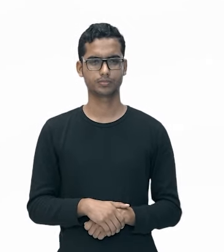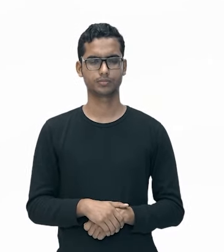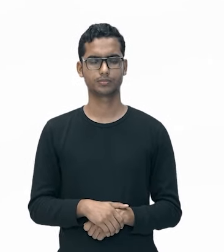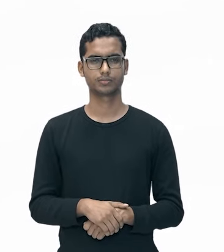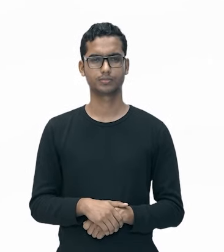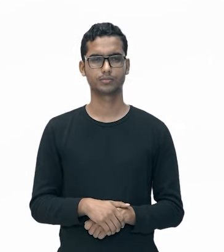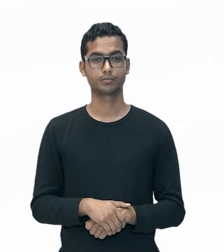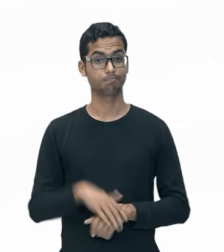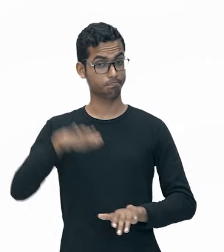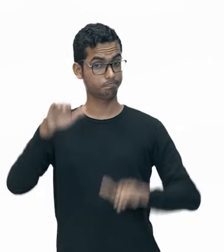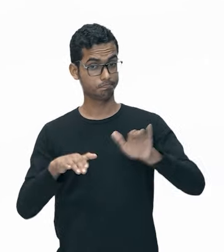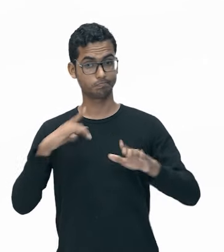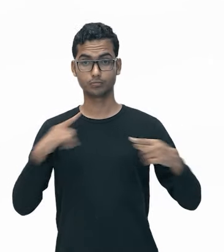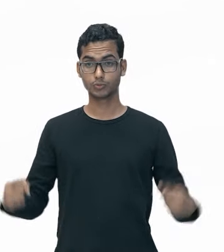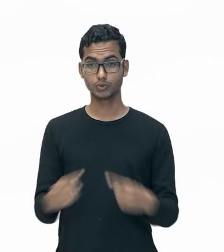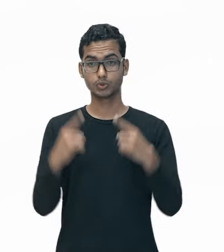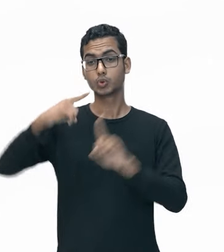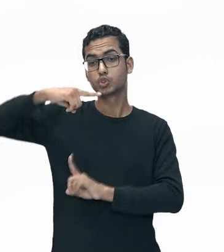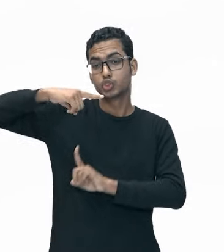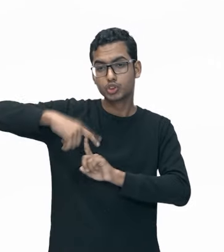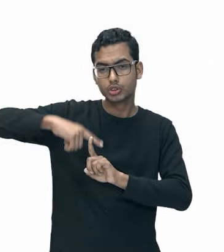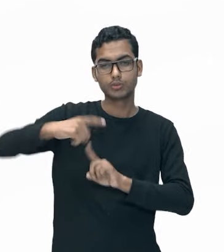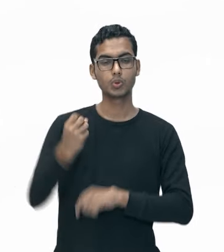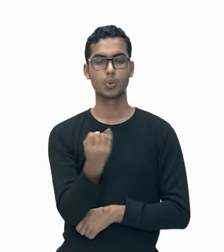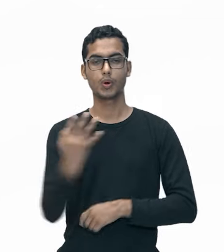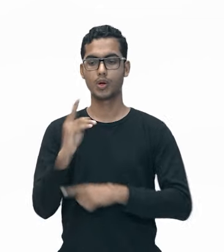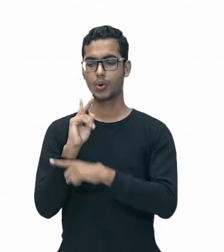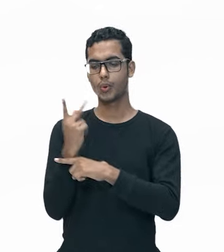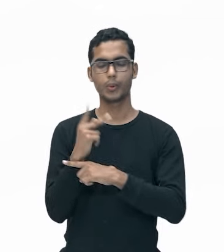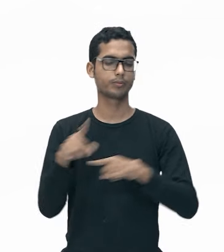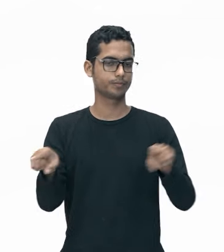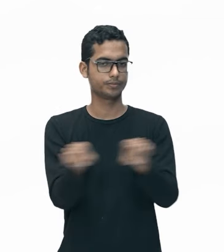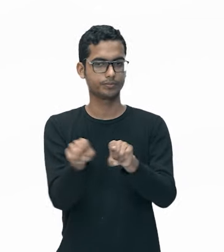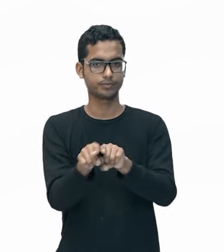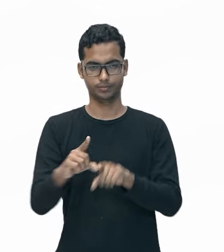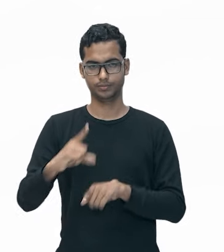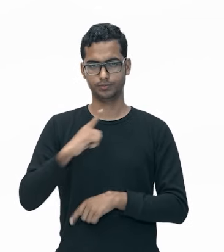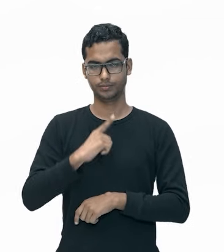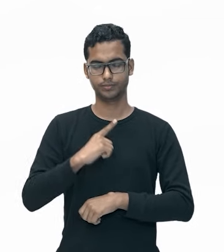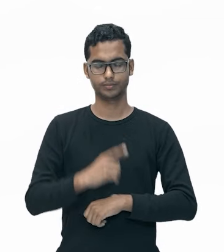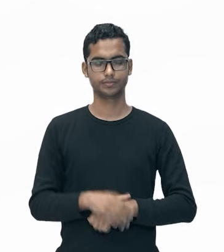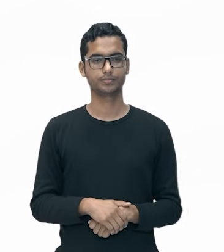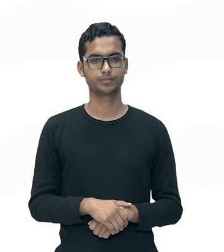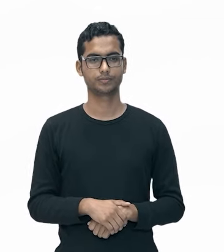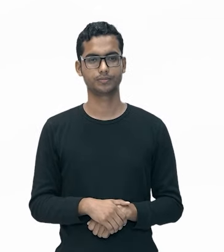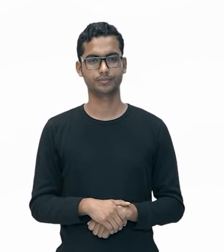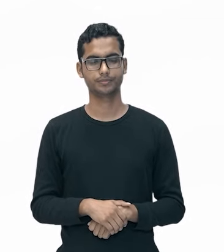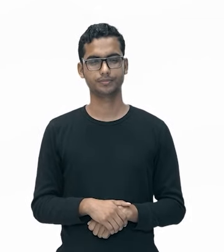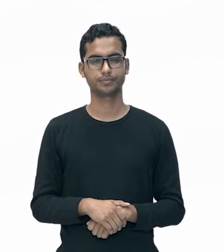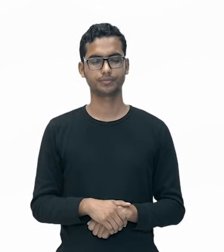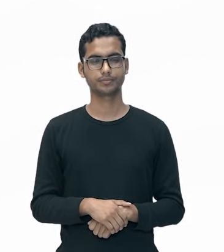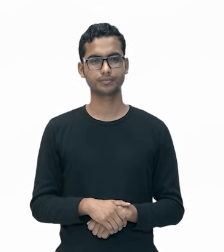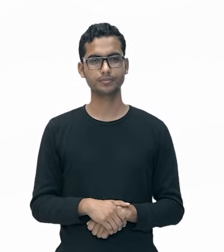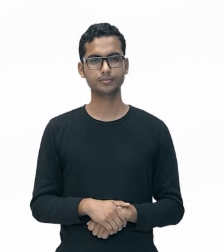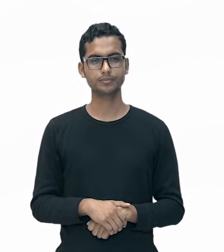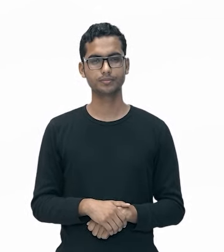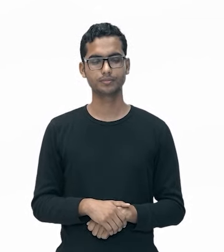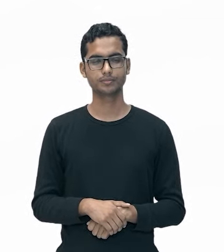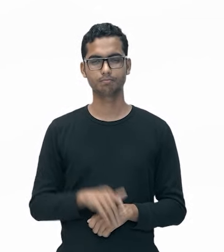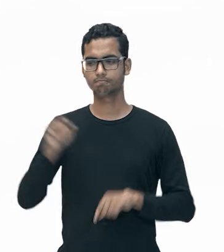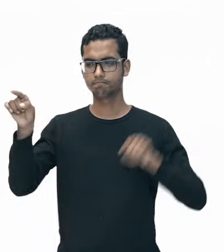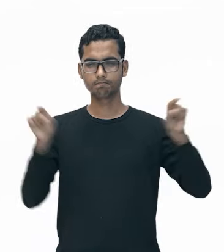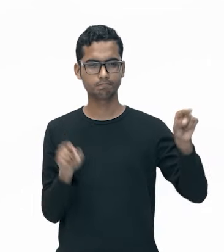dependendo do tipo de ligação a gente vai ter uma quantidade de hidrogênios diferentes Tá bom então a nas extremidades